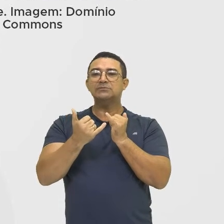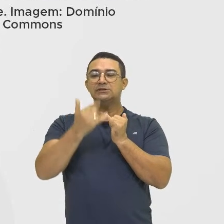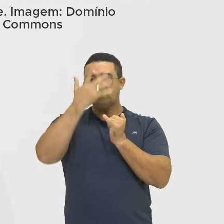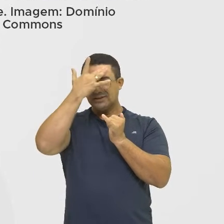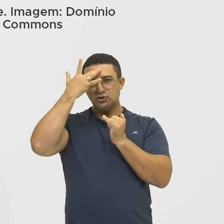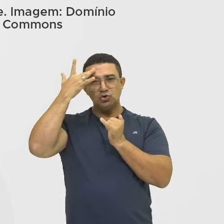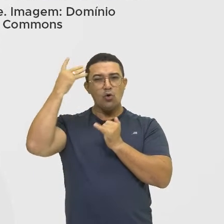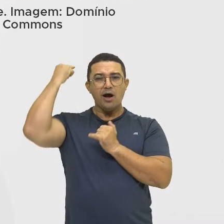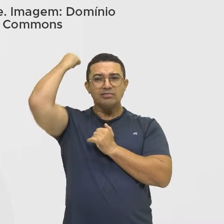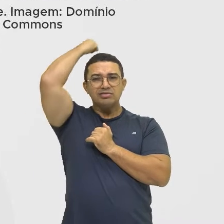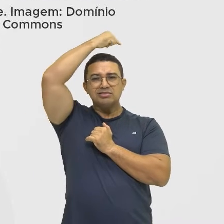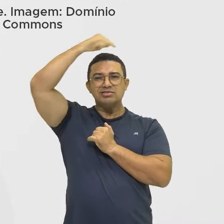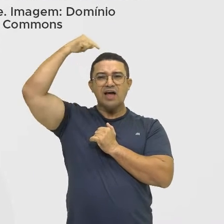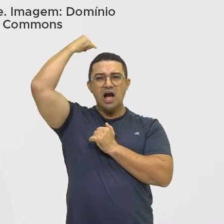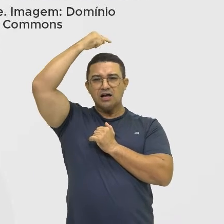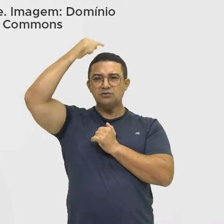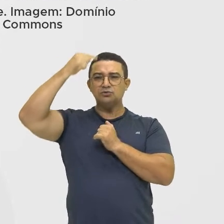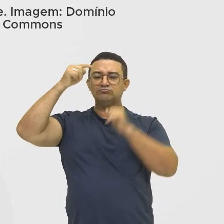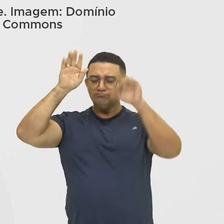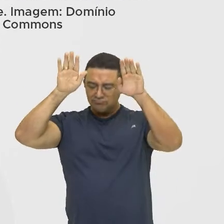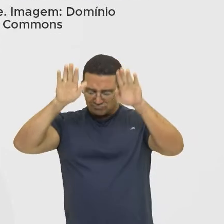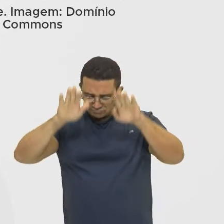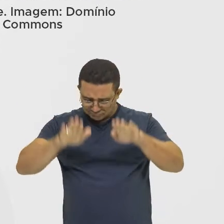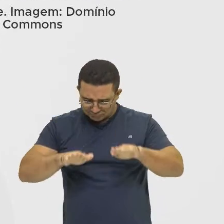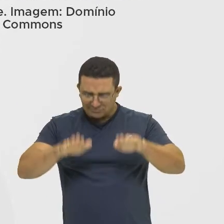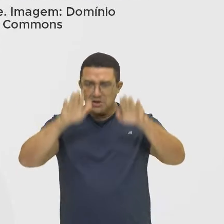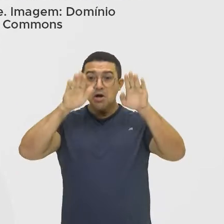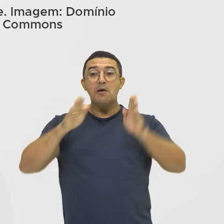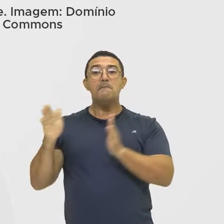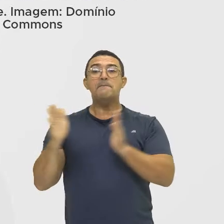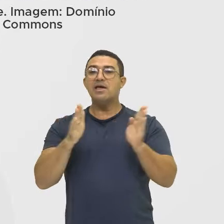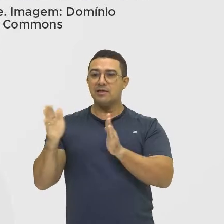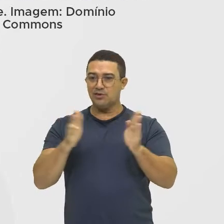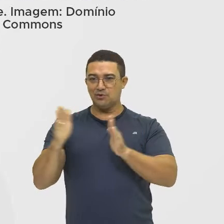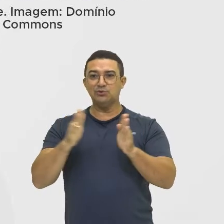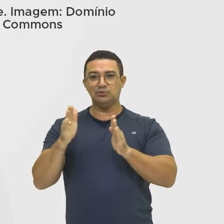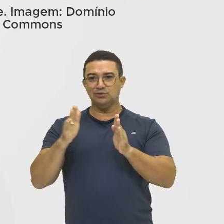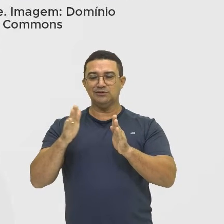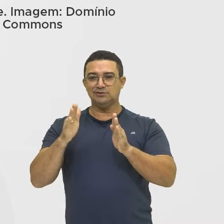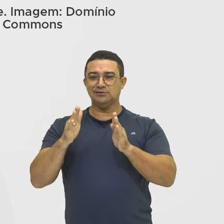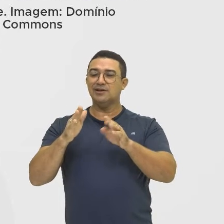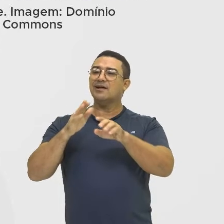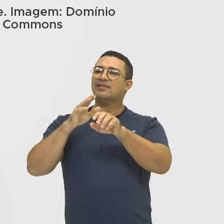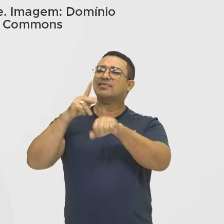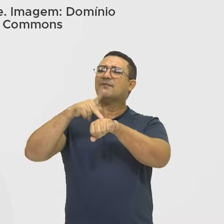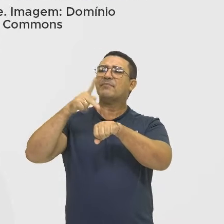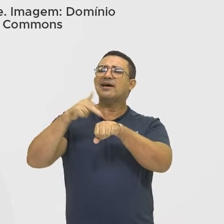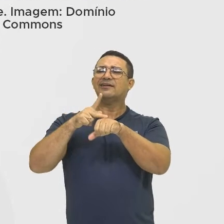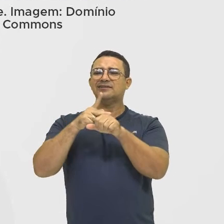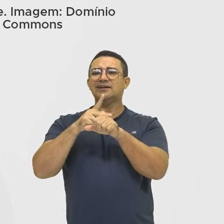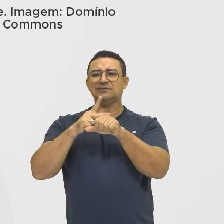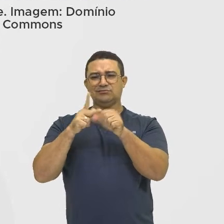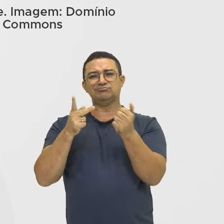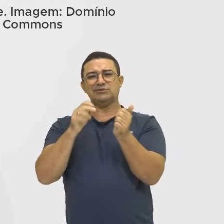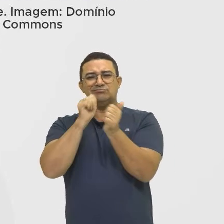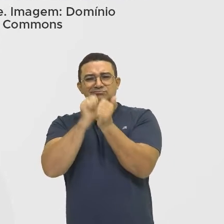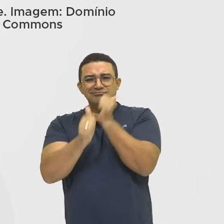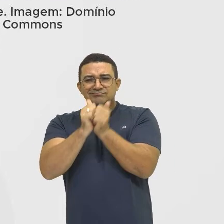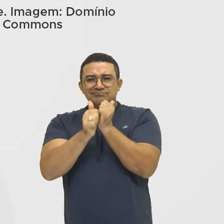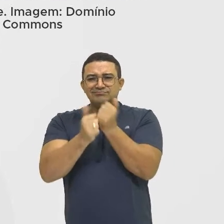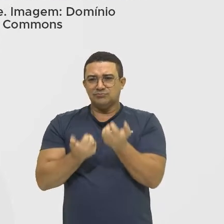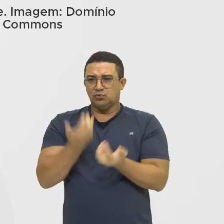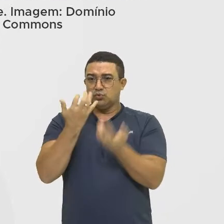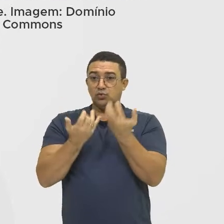era considerado os cemitérios desse período do Neolítico. Tá? Nós estamos falando agora do Neolítico, quando o homem se